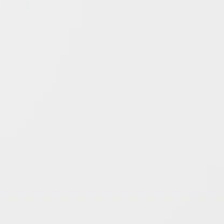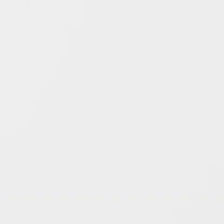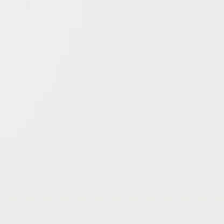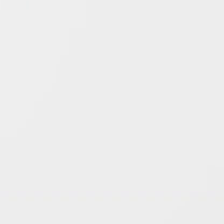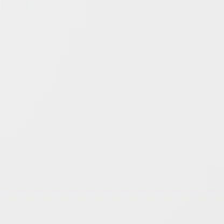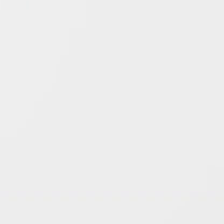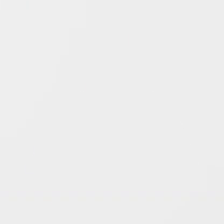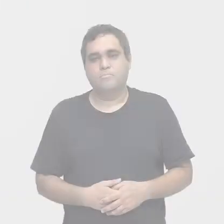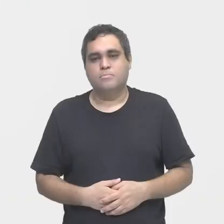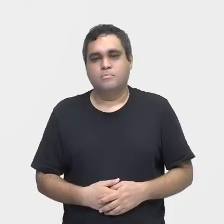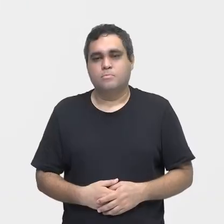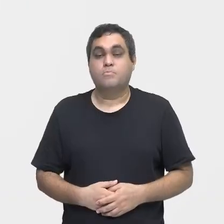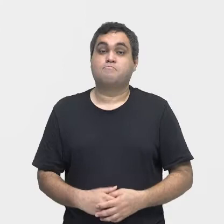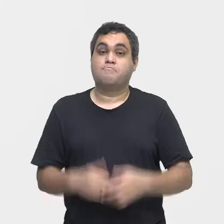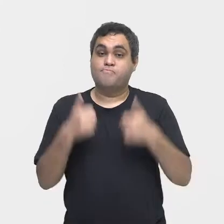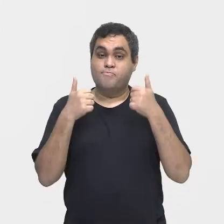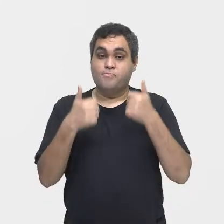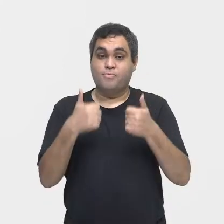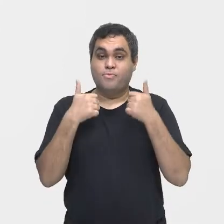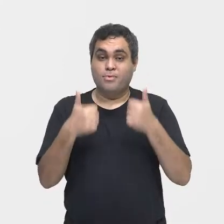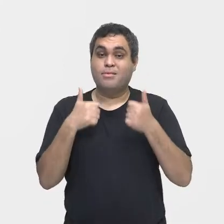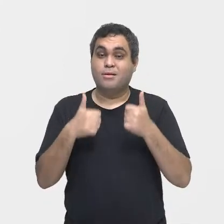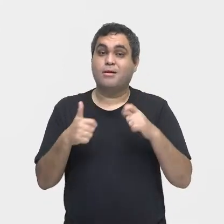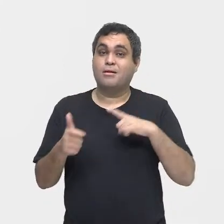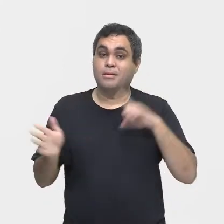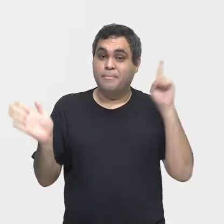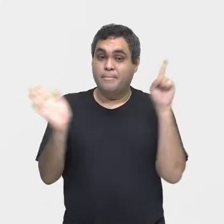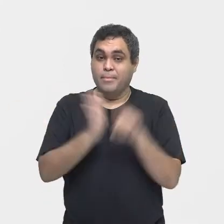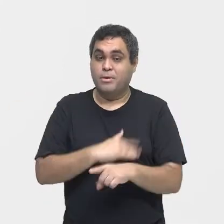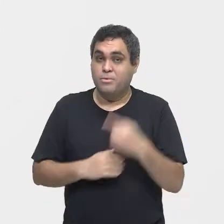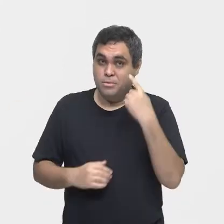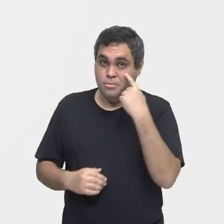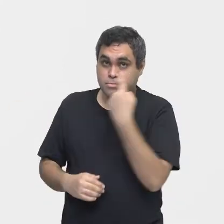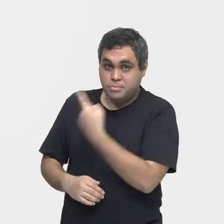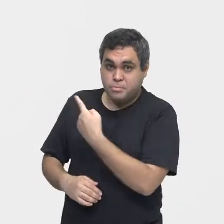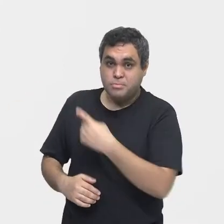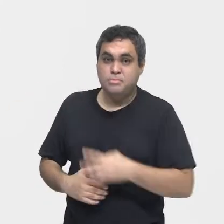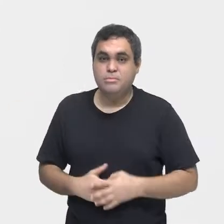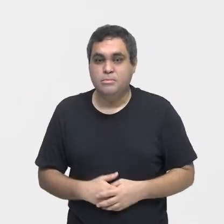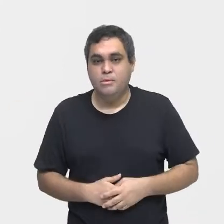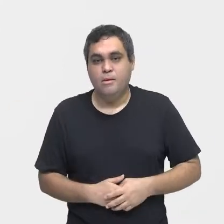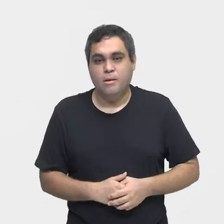Muito bem, vamos lá então. Olha, nós temos uma questão. A questão número 1 diz o seguinte, olha.